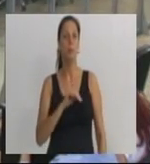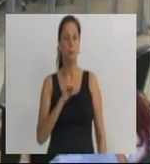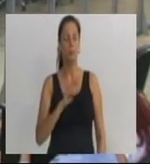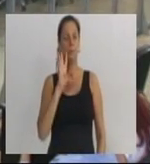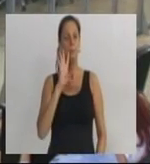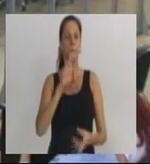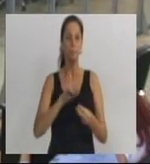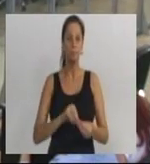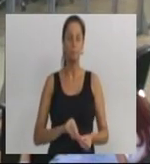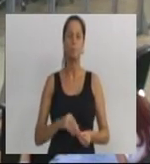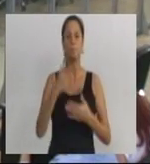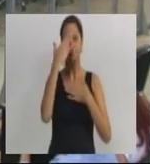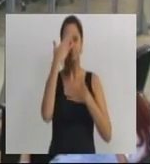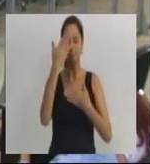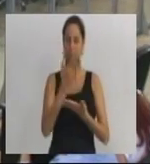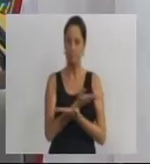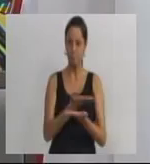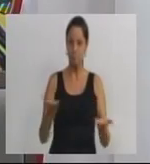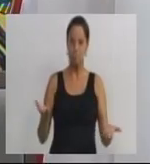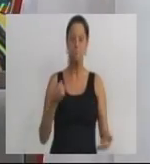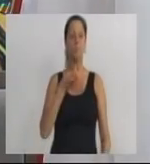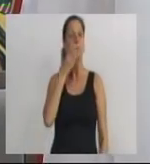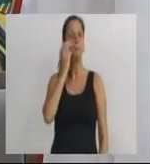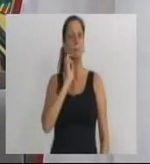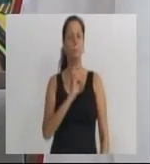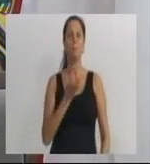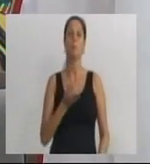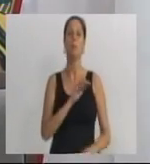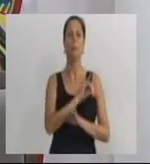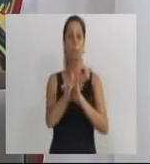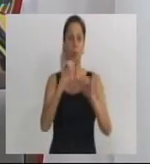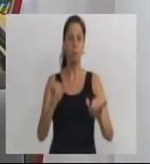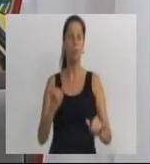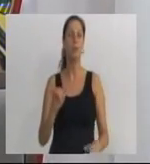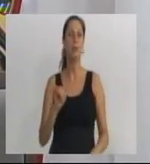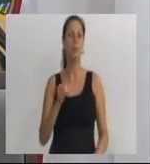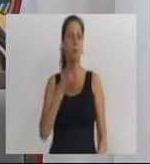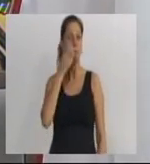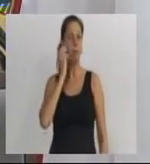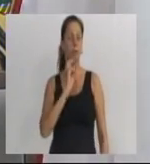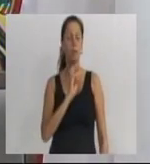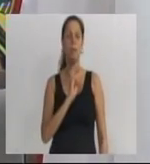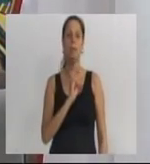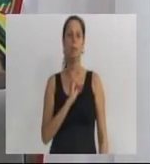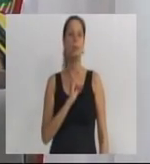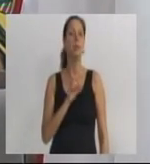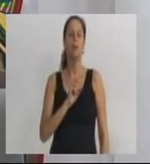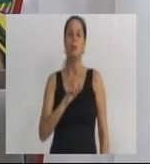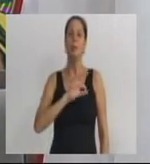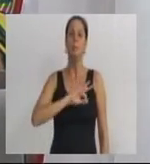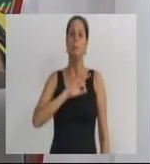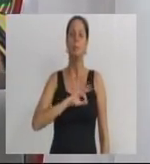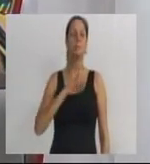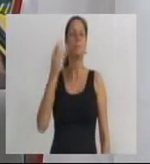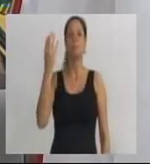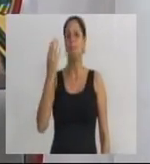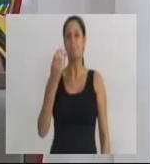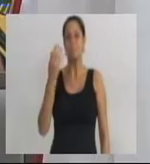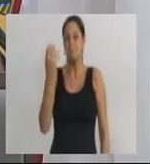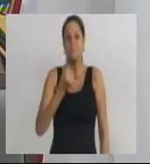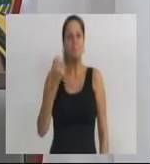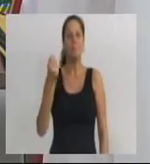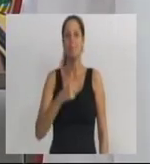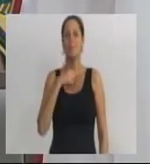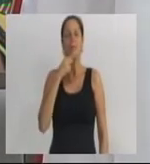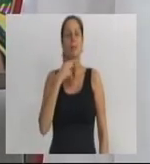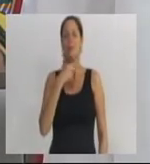conclusão. Agradeço a parte, Vanderlei, e quero lhe dizer, vereador Vanderlei, que nem o policial aposentado ele não vai levar mais para Florianópolis, nem